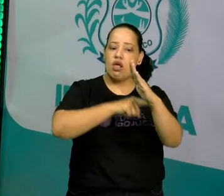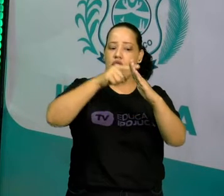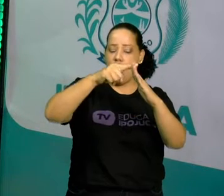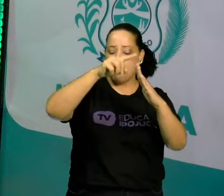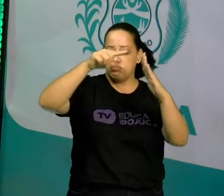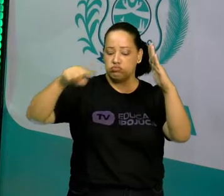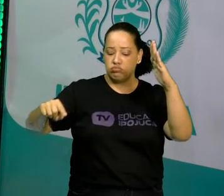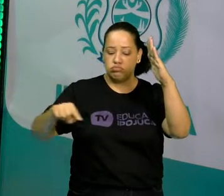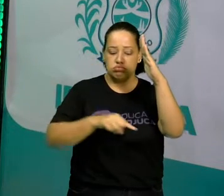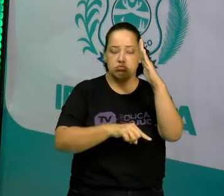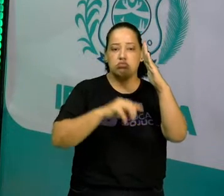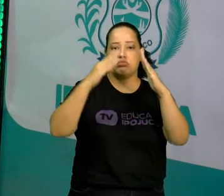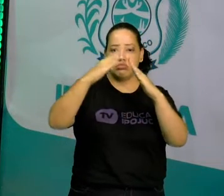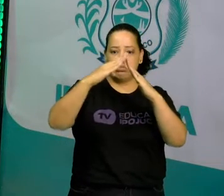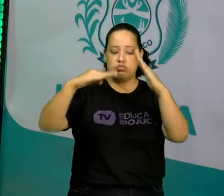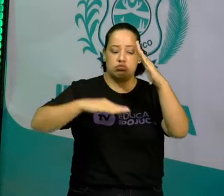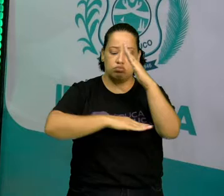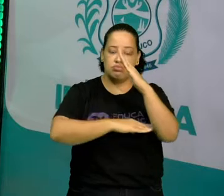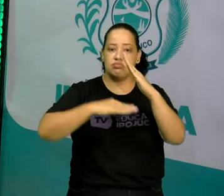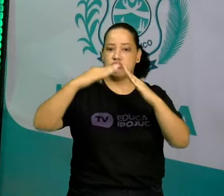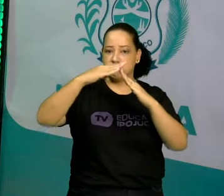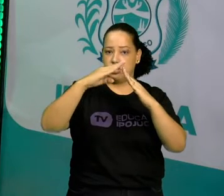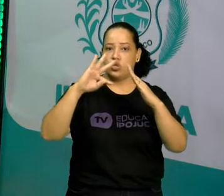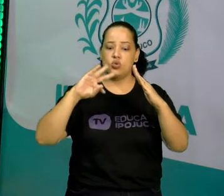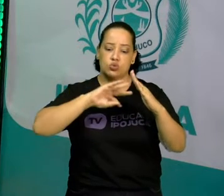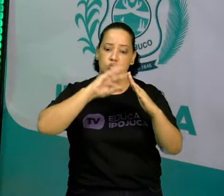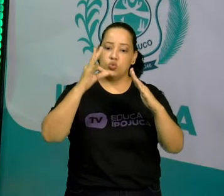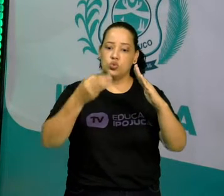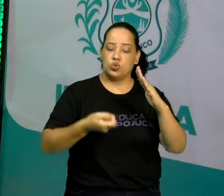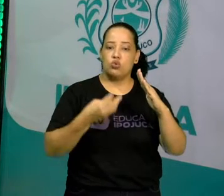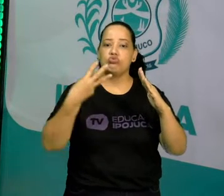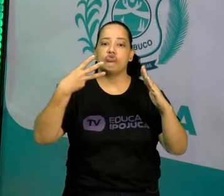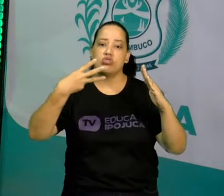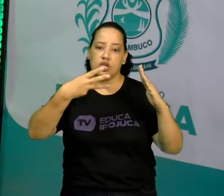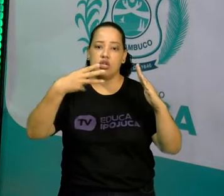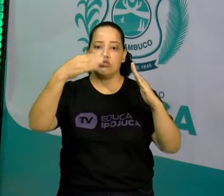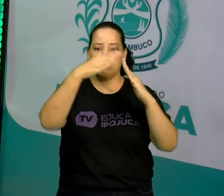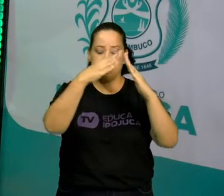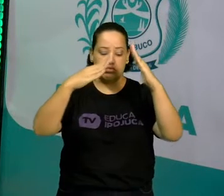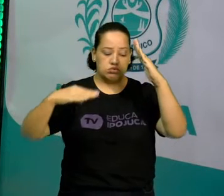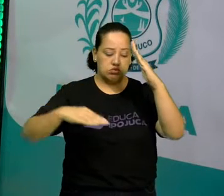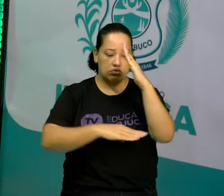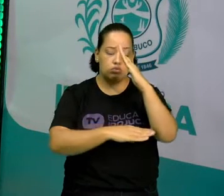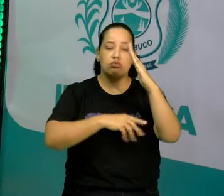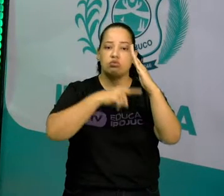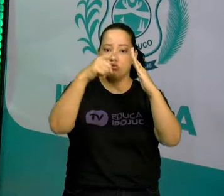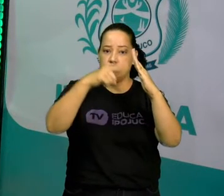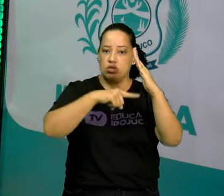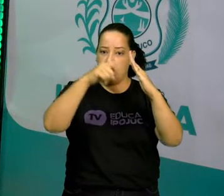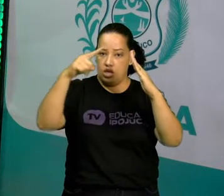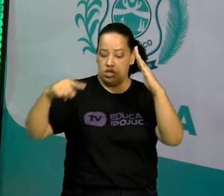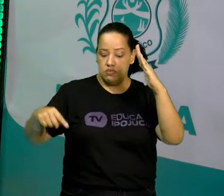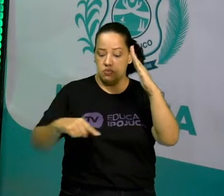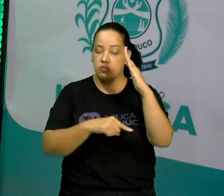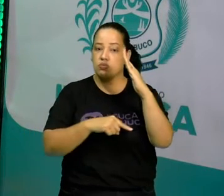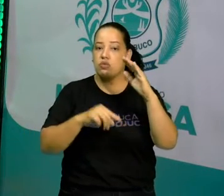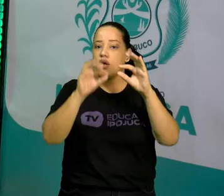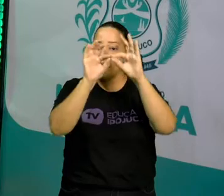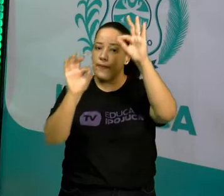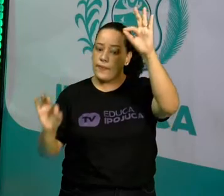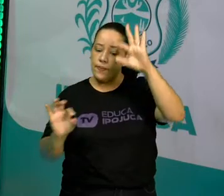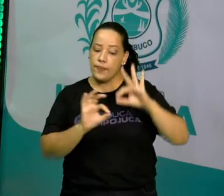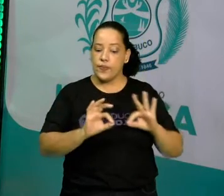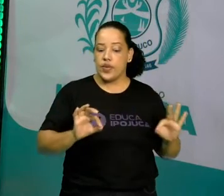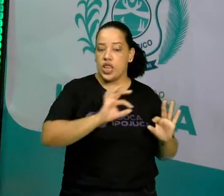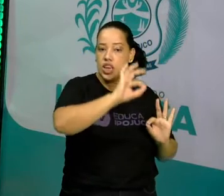tendo dois triângulos, se todos os três lados forem com medidas congruentes, então esse